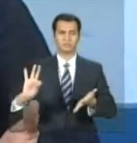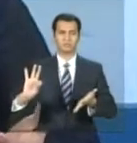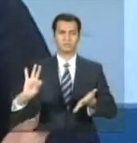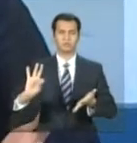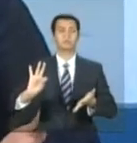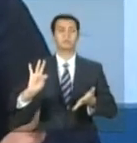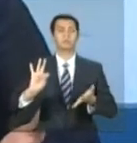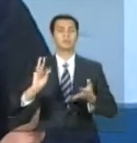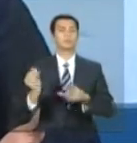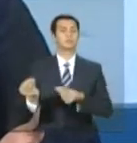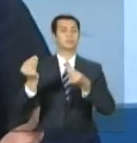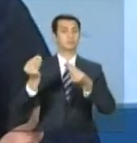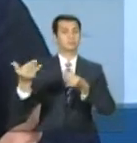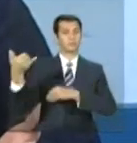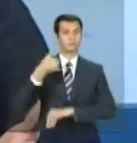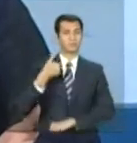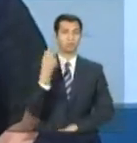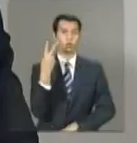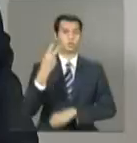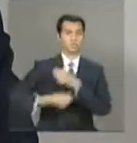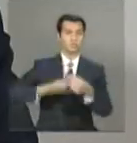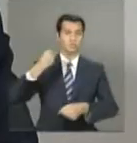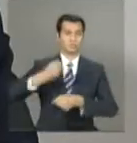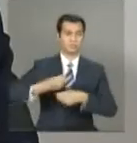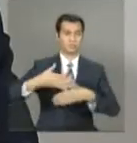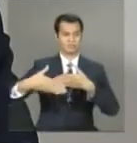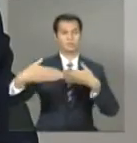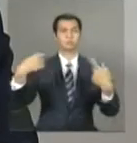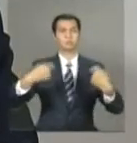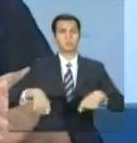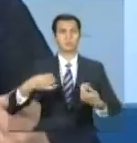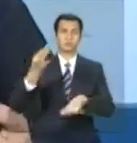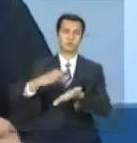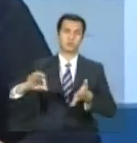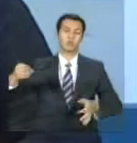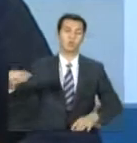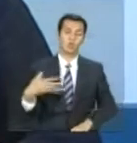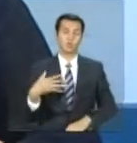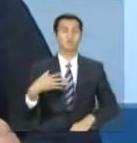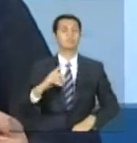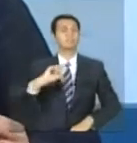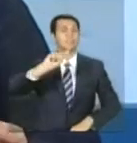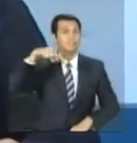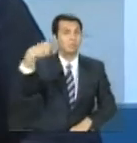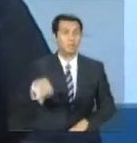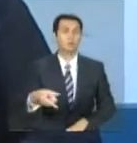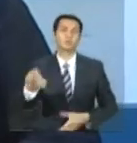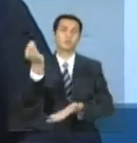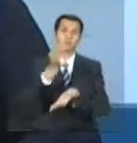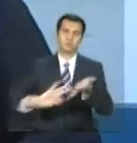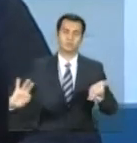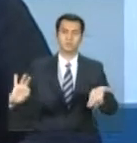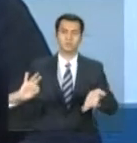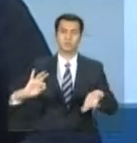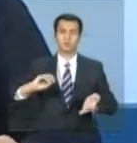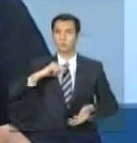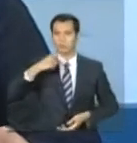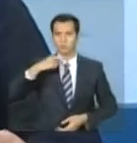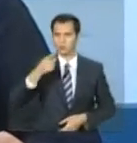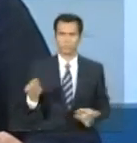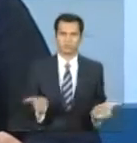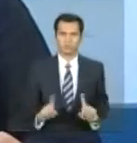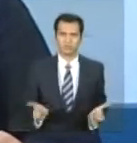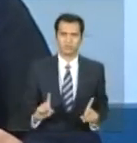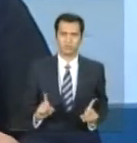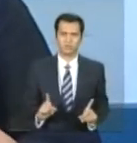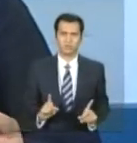me dá 2 anos para uma nova atualização. Atualizações posteriores não são contadas para a atualização deste prazo